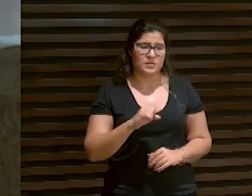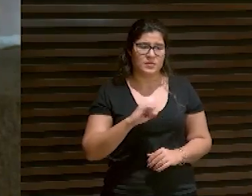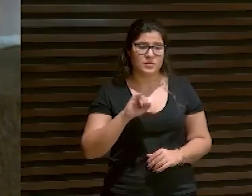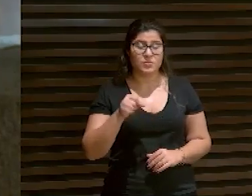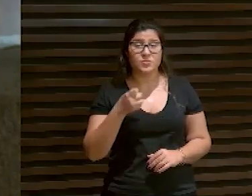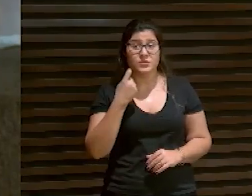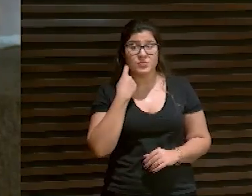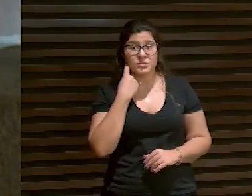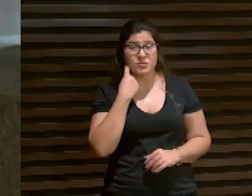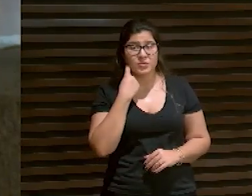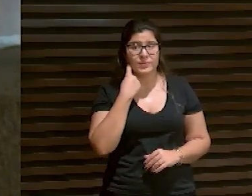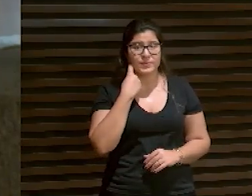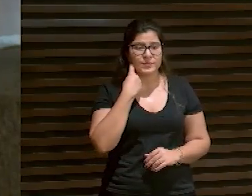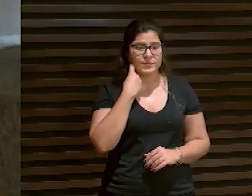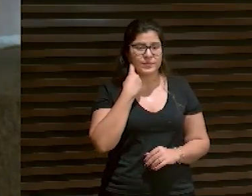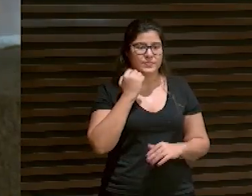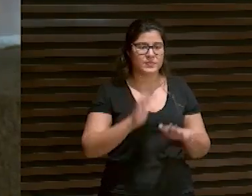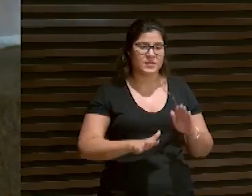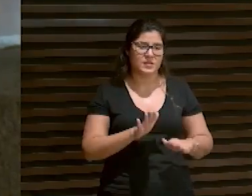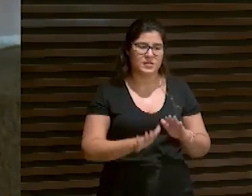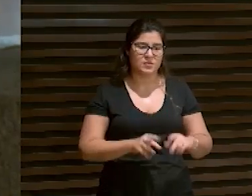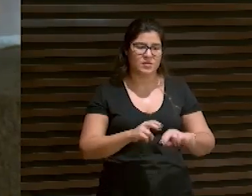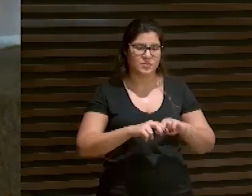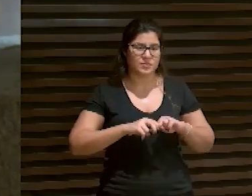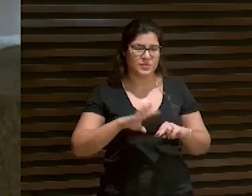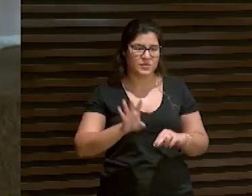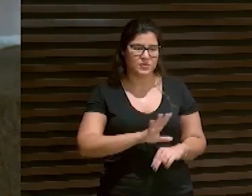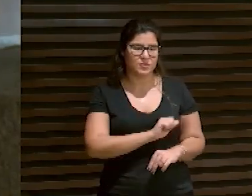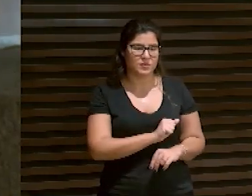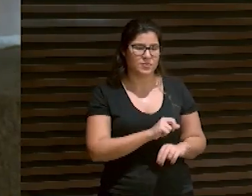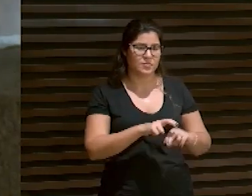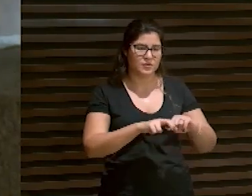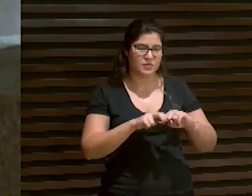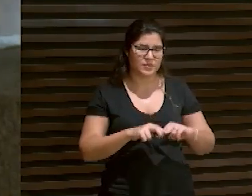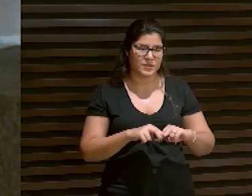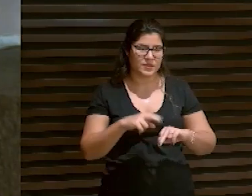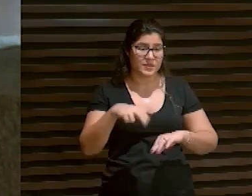seu nacionalismo, um amor demasiado para com a sua nação.